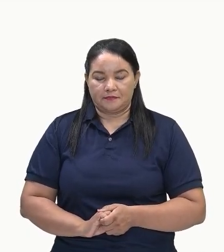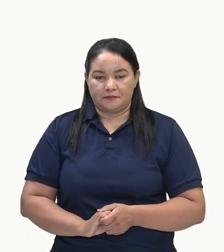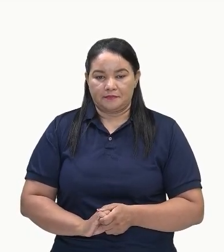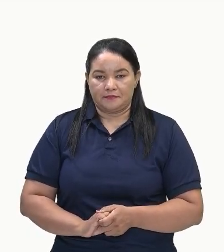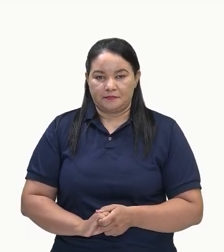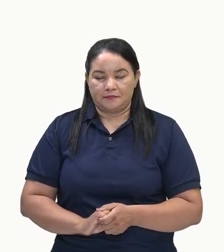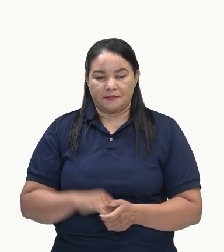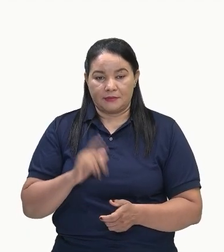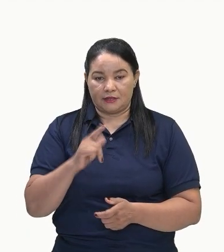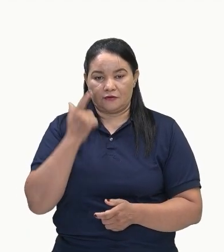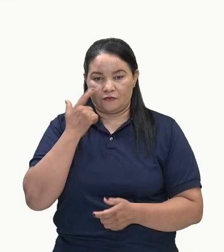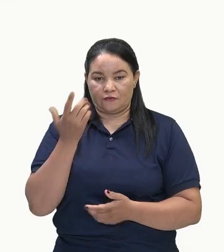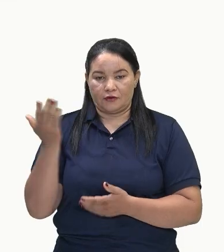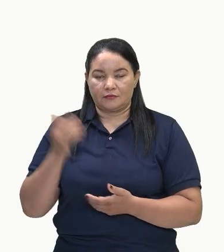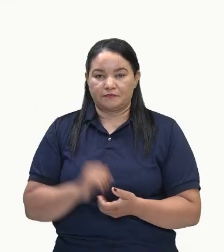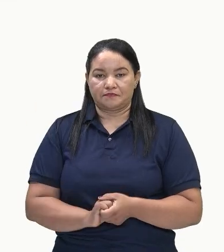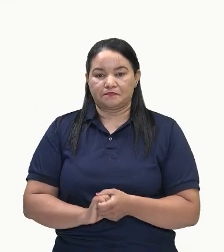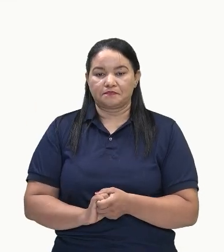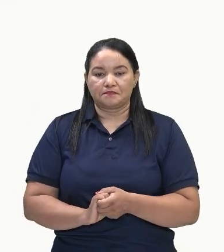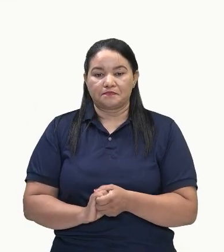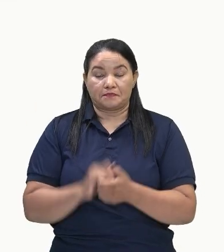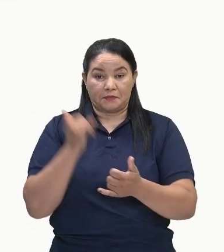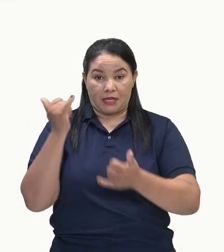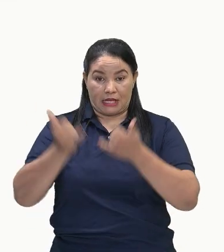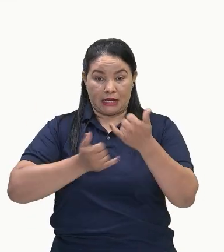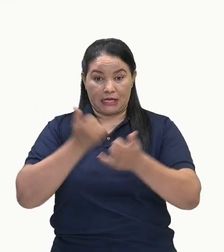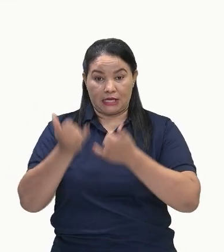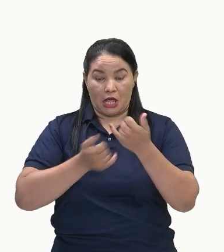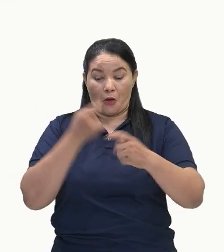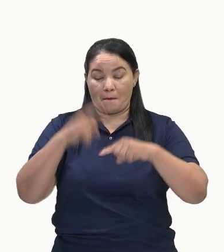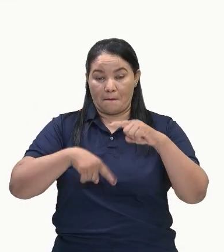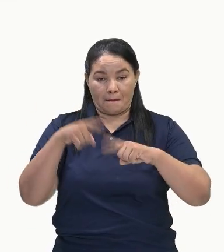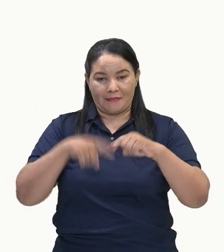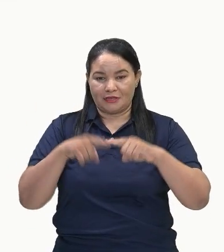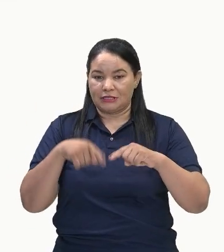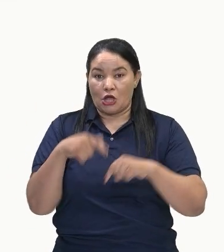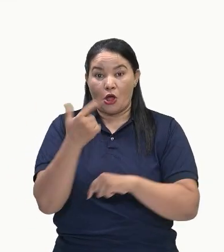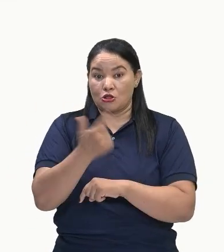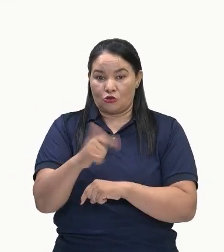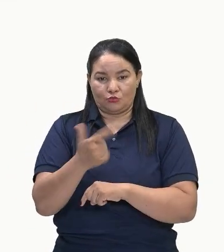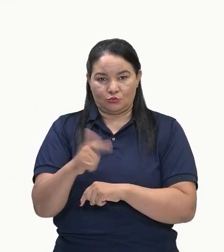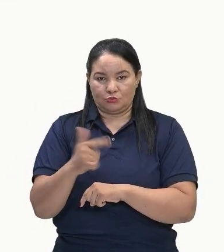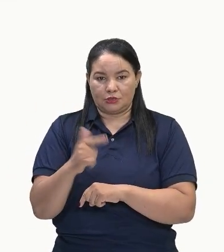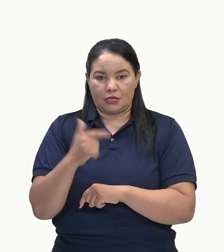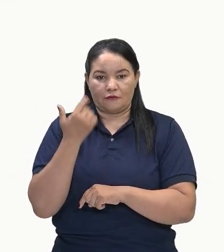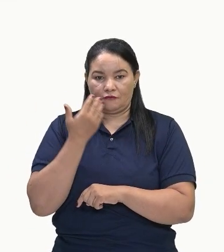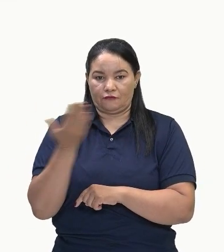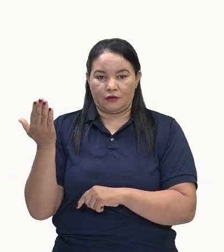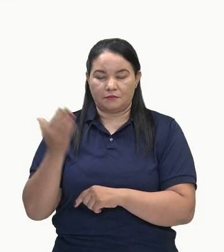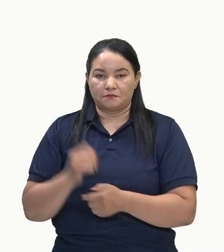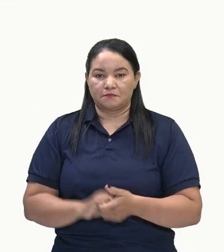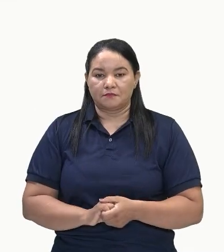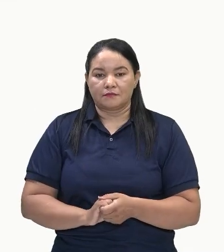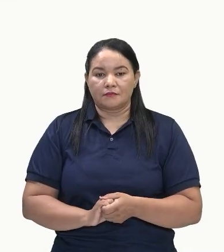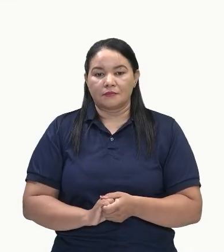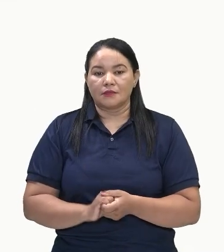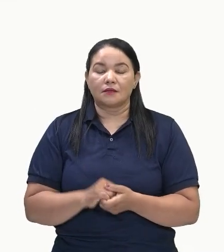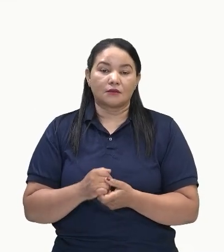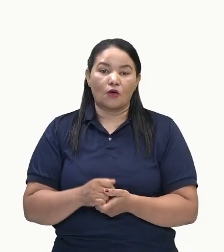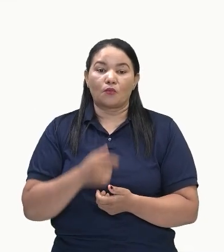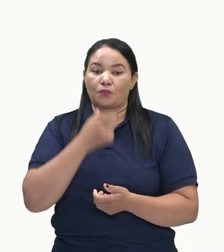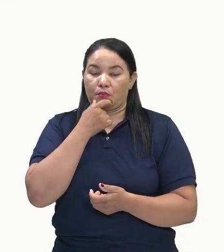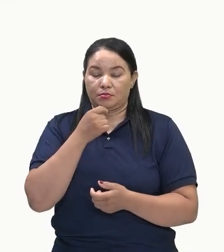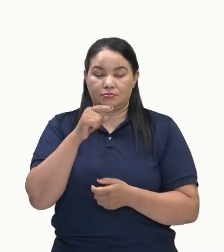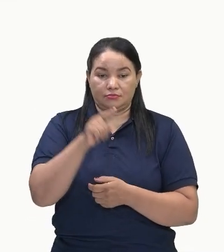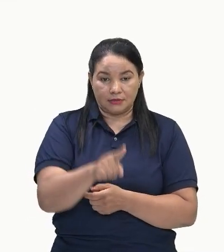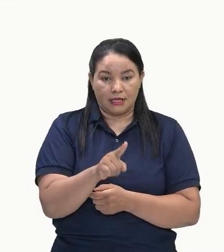tem muitos brinquedos. Ele não tem muitos brinquedos. He doesn't have many, então, muitos brinquedos,